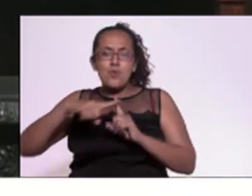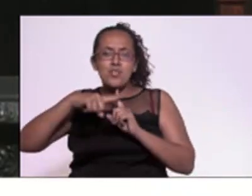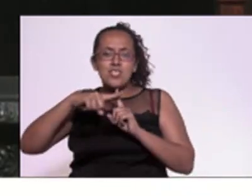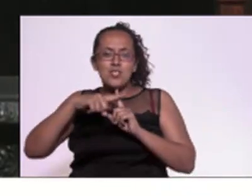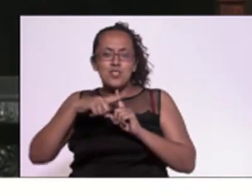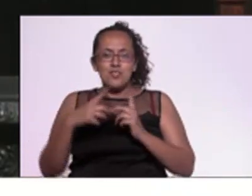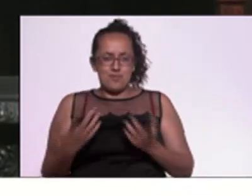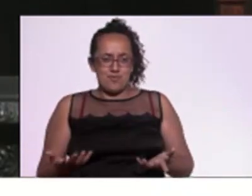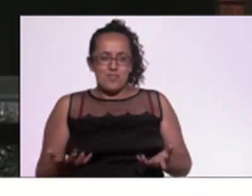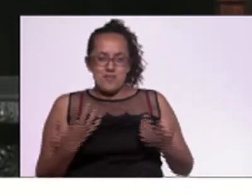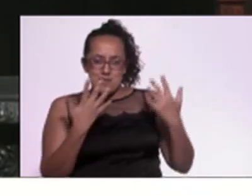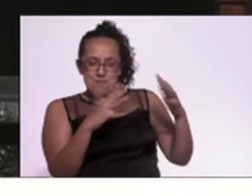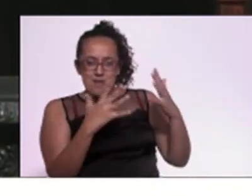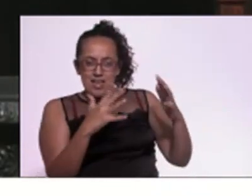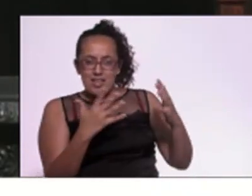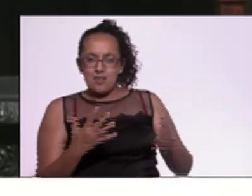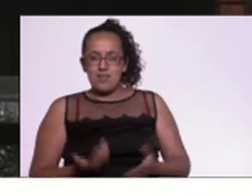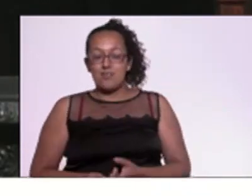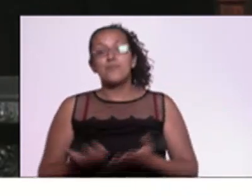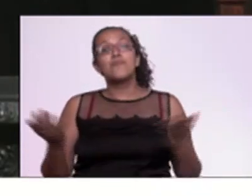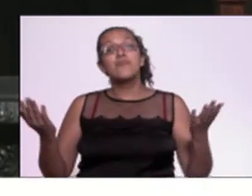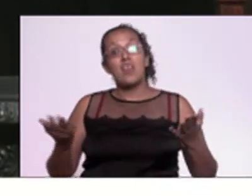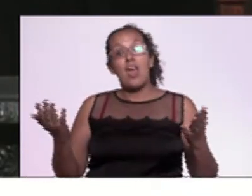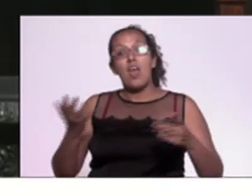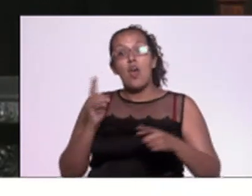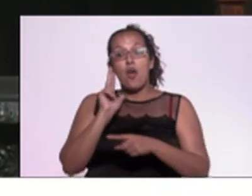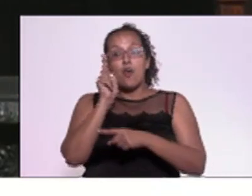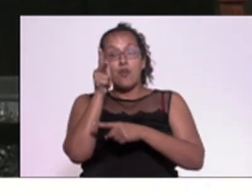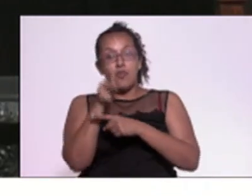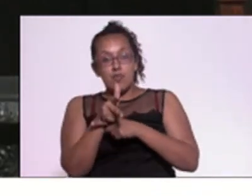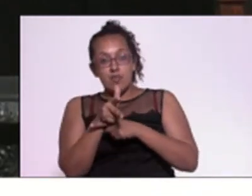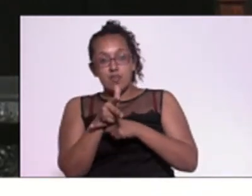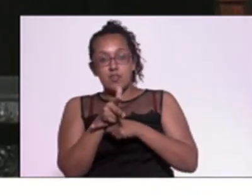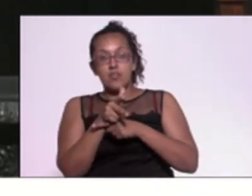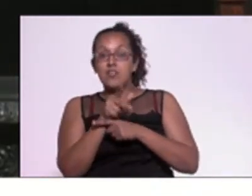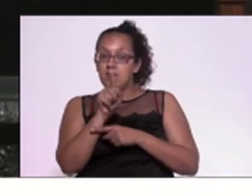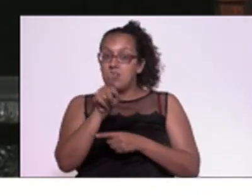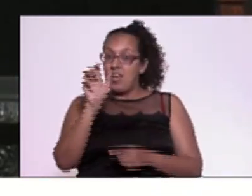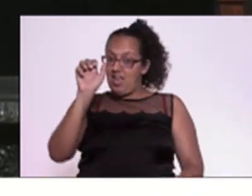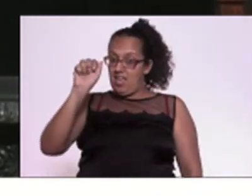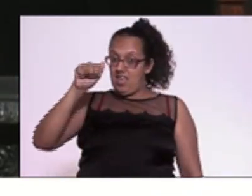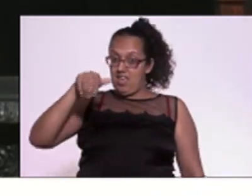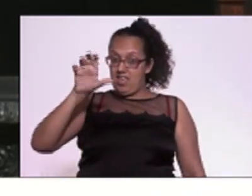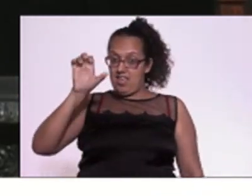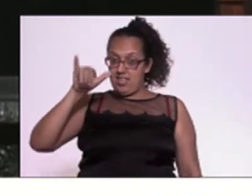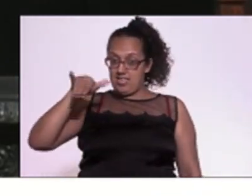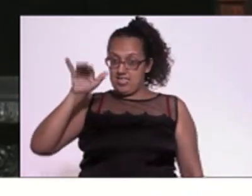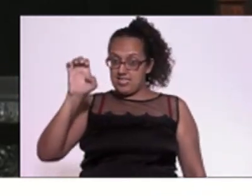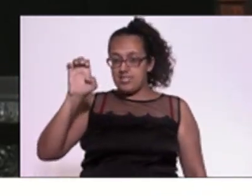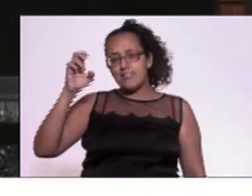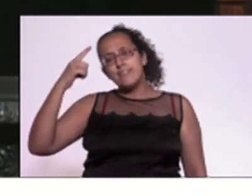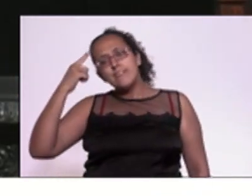saudar o Adailton em nome do secretário de Cultura do Estado do Rio, Juan Lira.